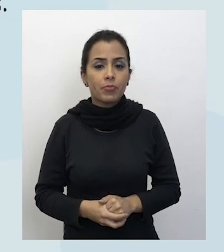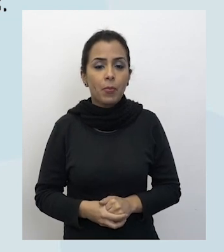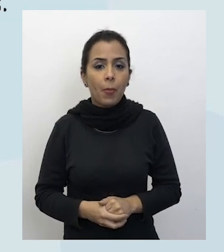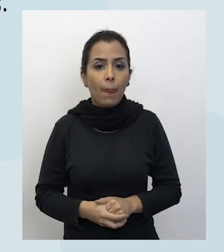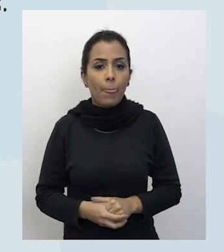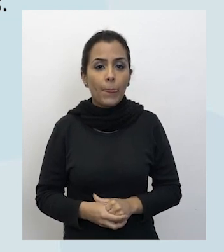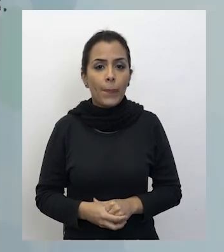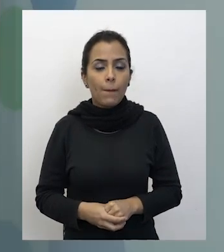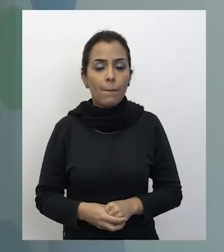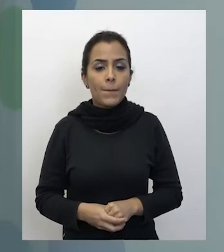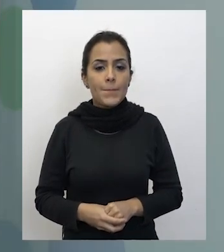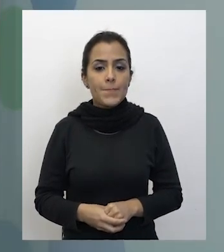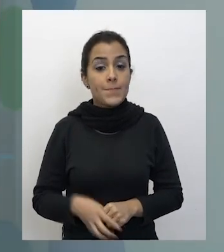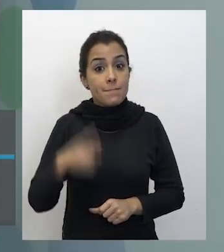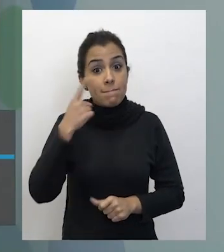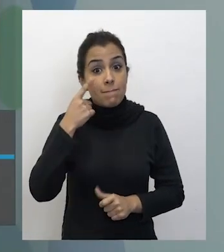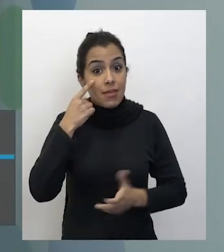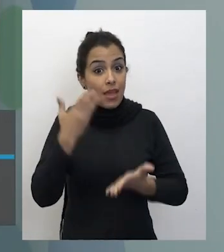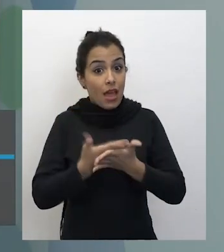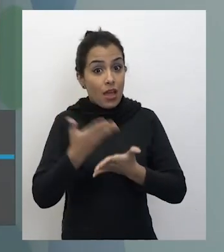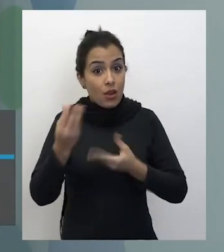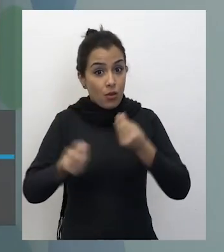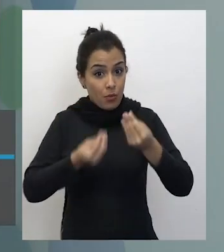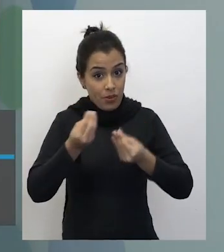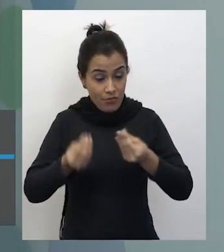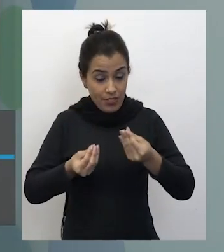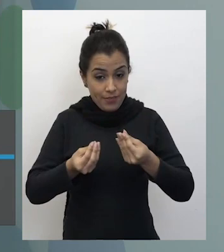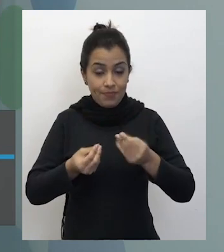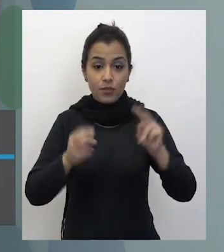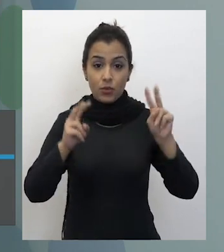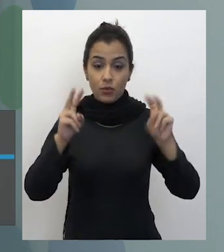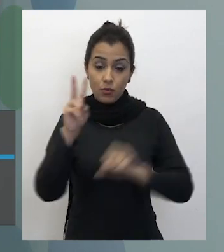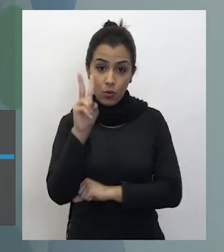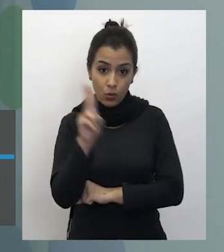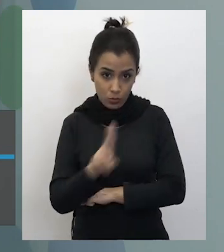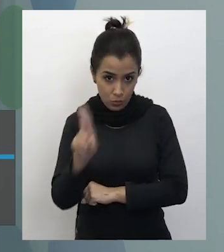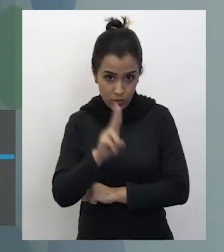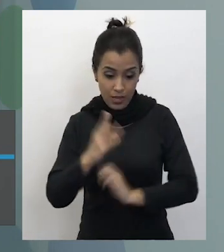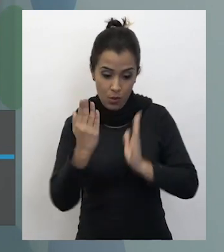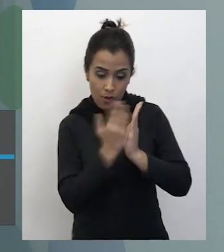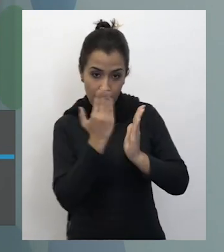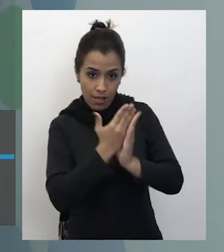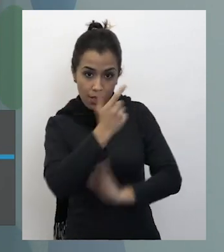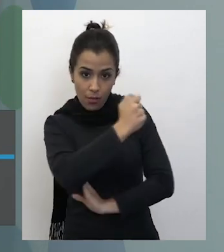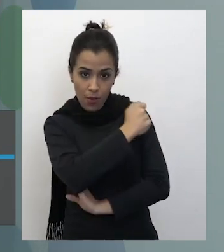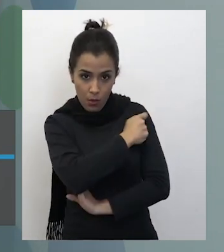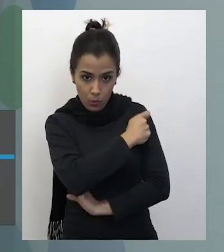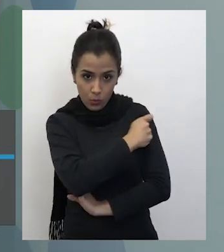aula. A gente vai se utilizar aí, então, do caderno do aluno,